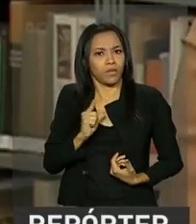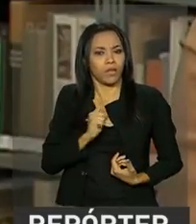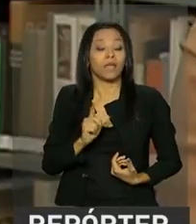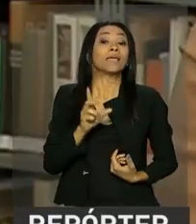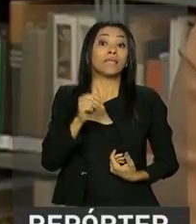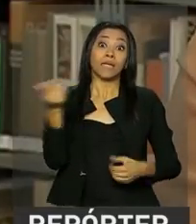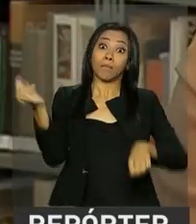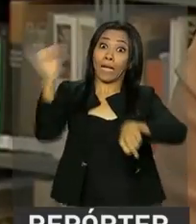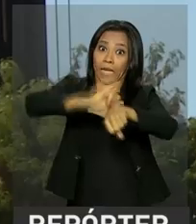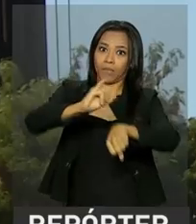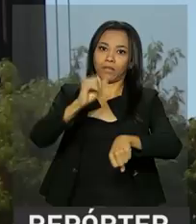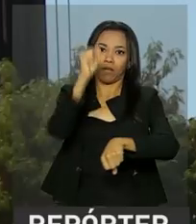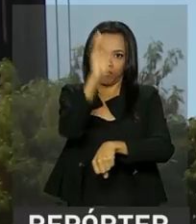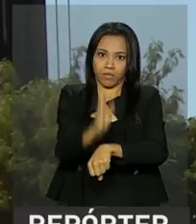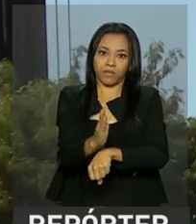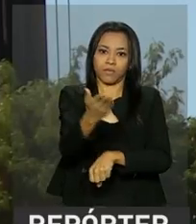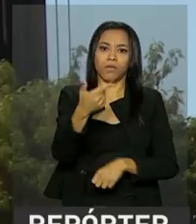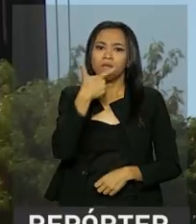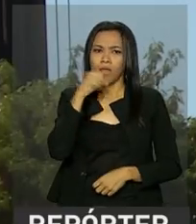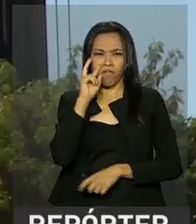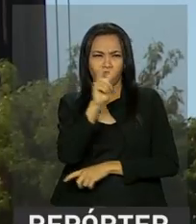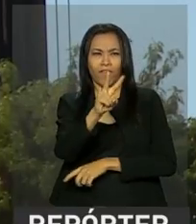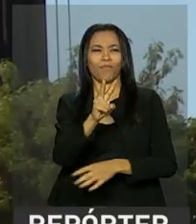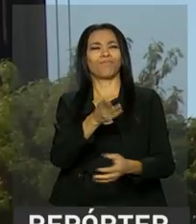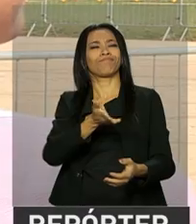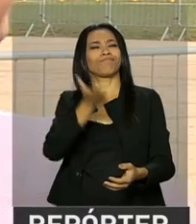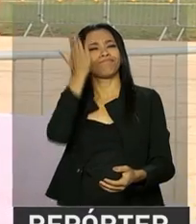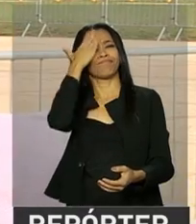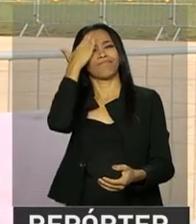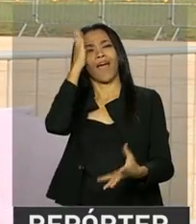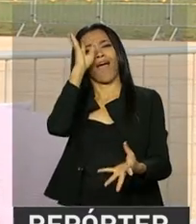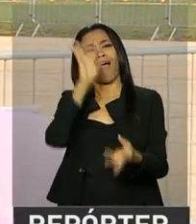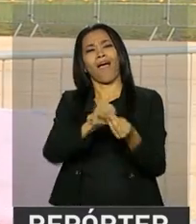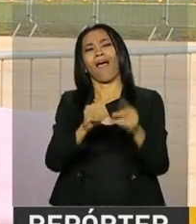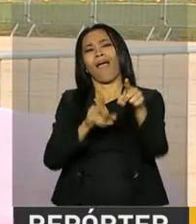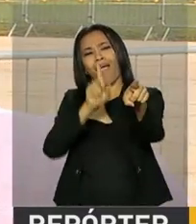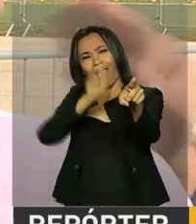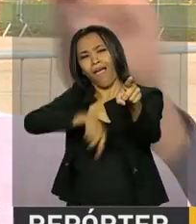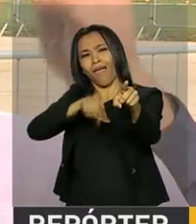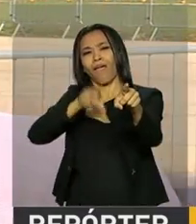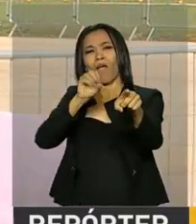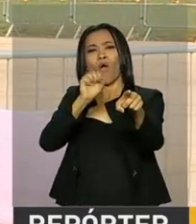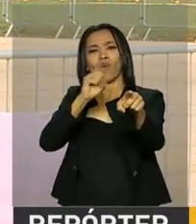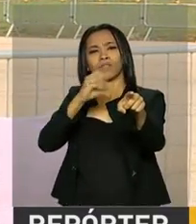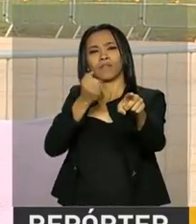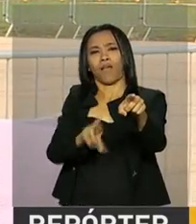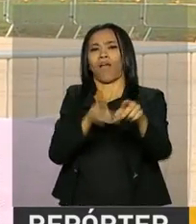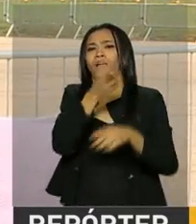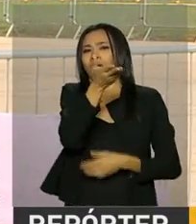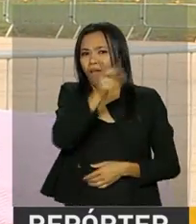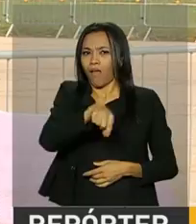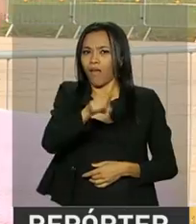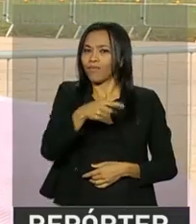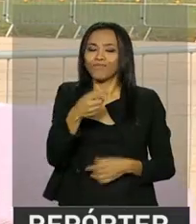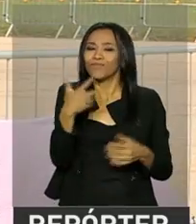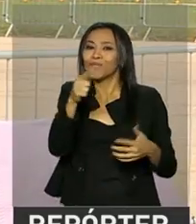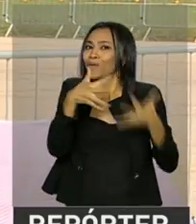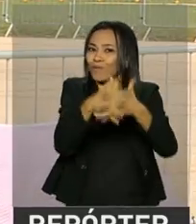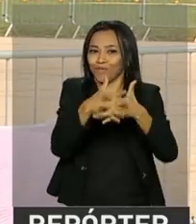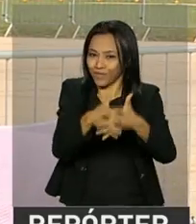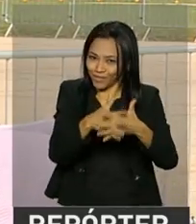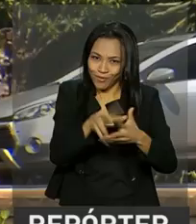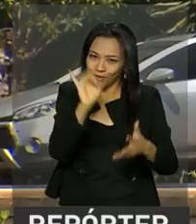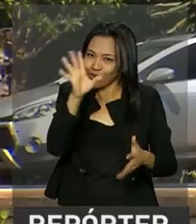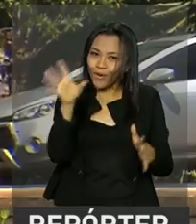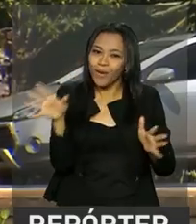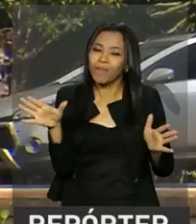capital de um país quem vê logo reconhece e pelos traços seus traços mulher amanhã em confundir só ele